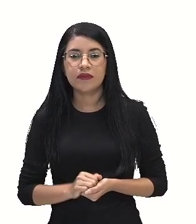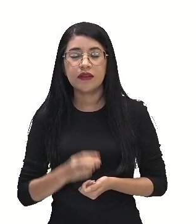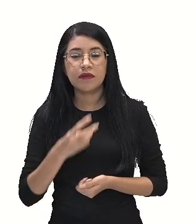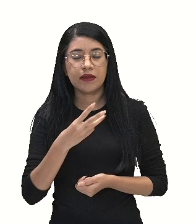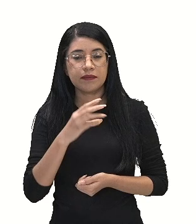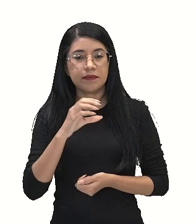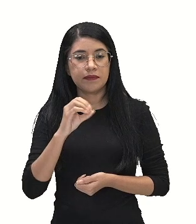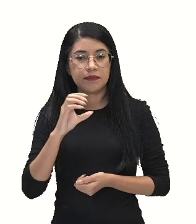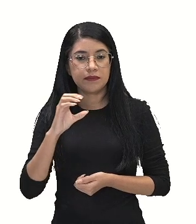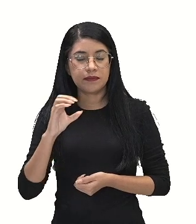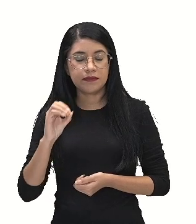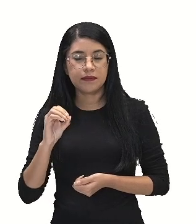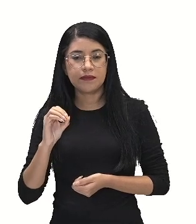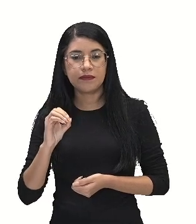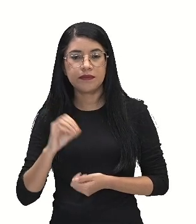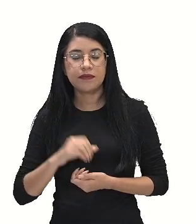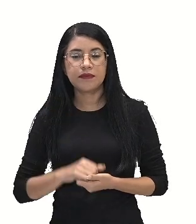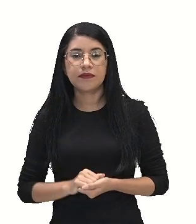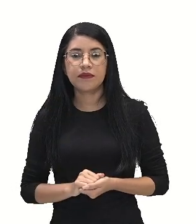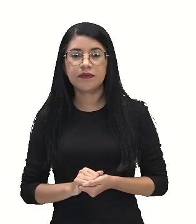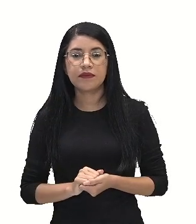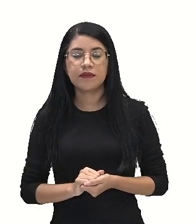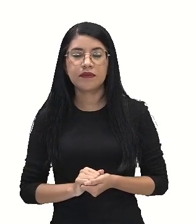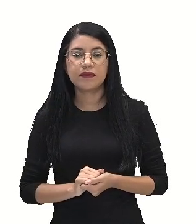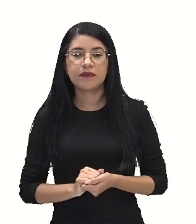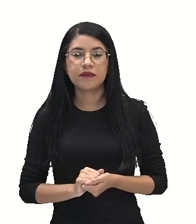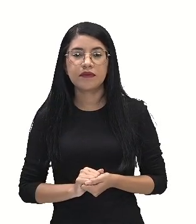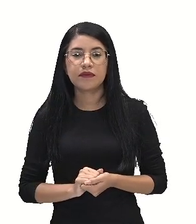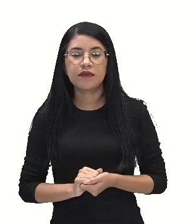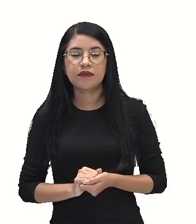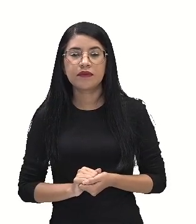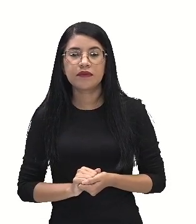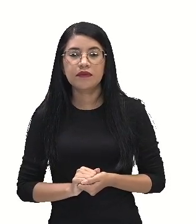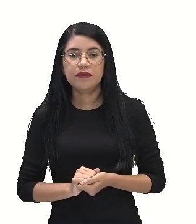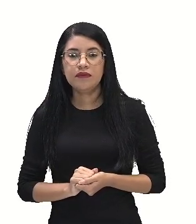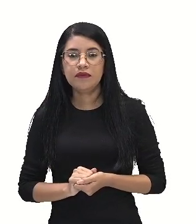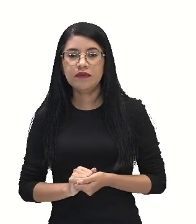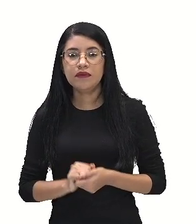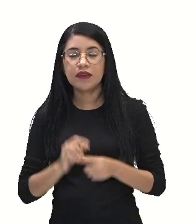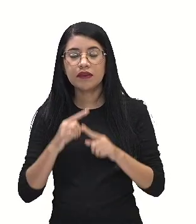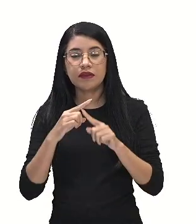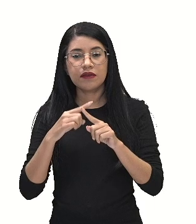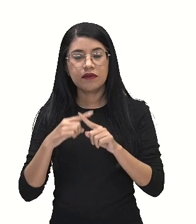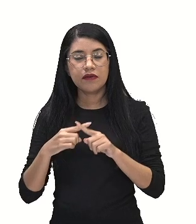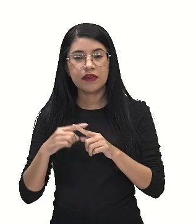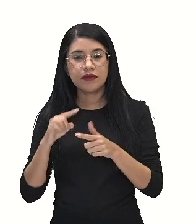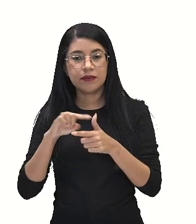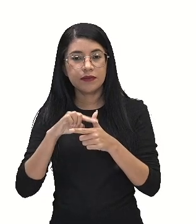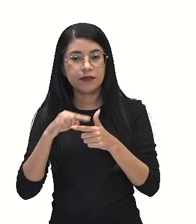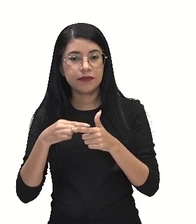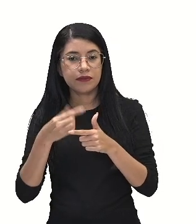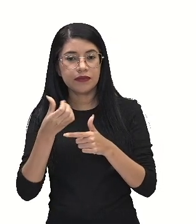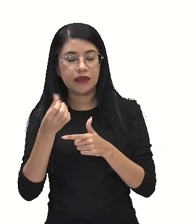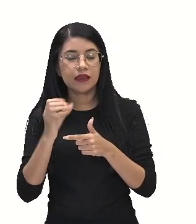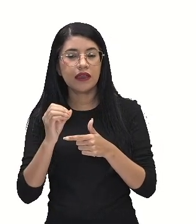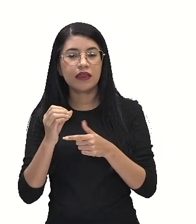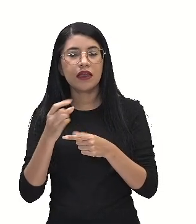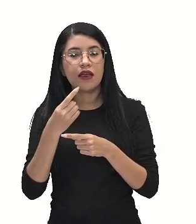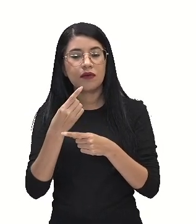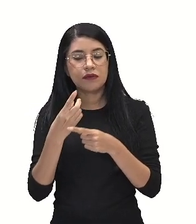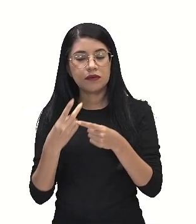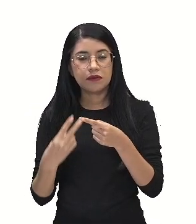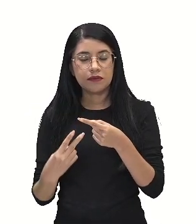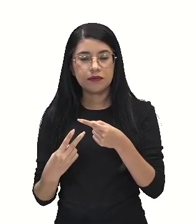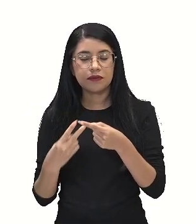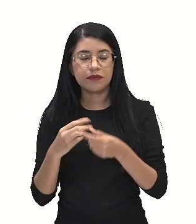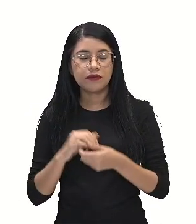são 300. Então, esse produto aqui dá 300. Vezes o cosseno de 60, que nós já sabemos que é 1 sobre